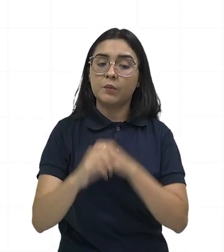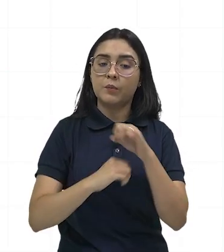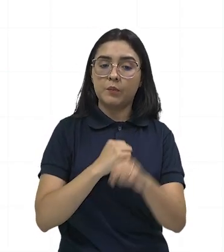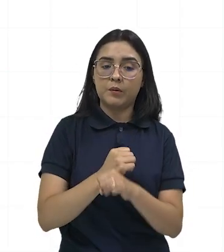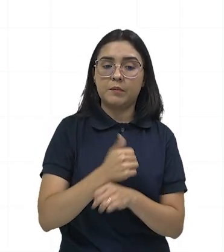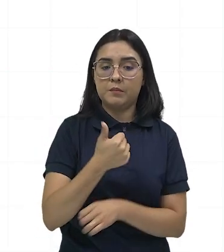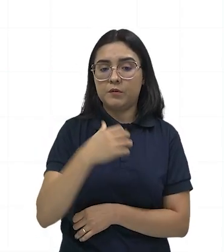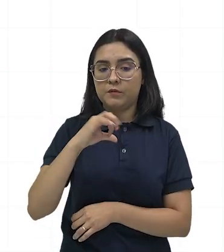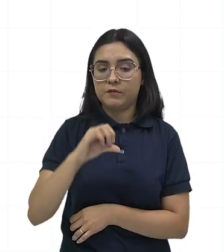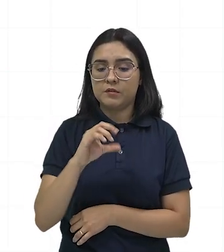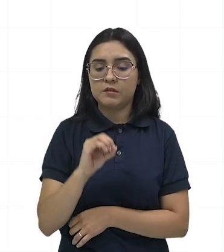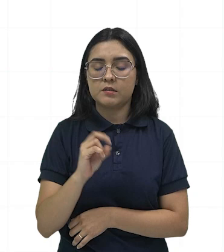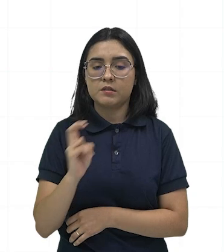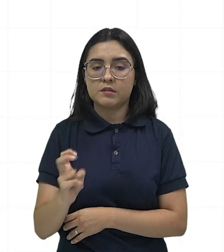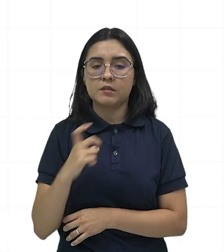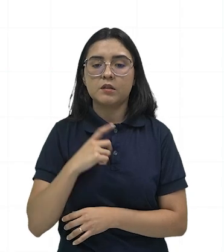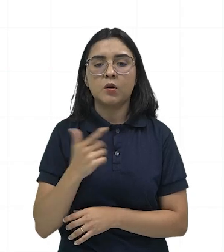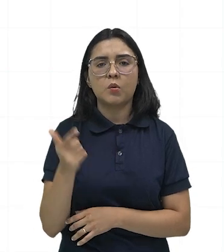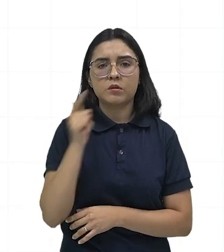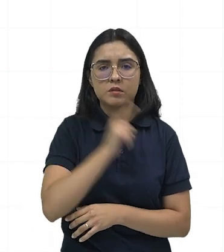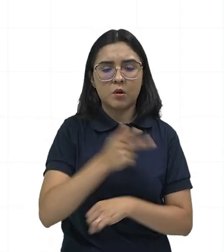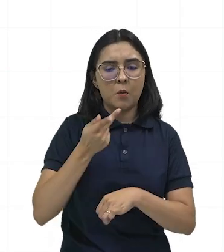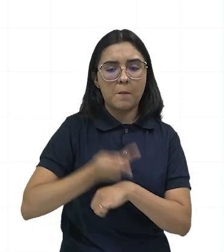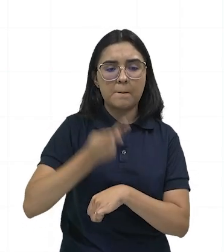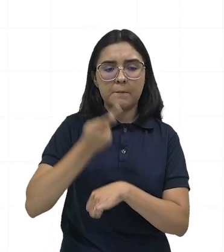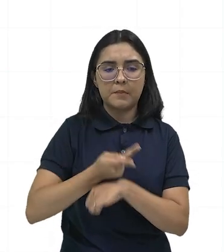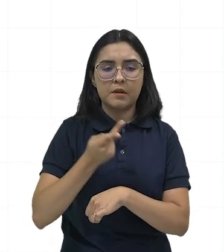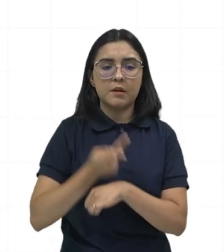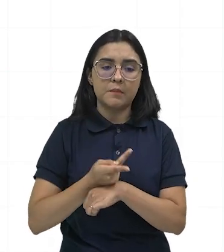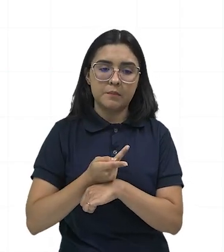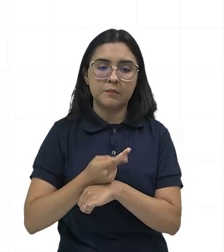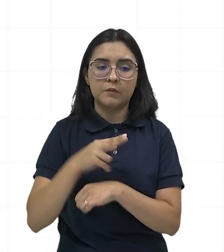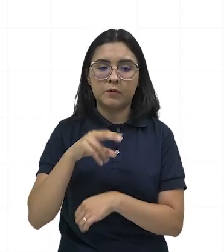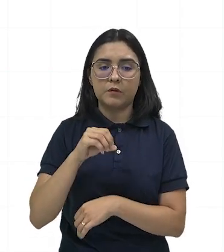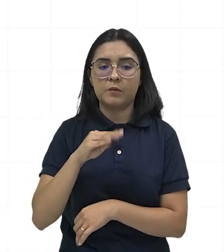1905, e lhe rendeu o Prêmio Nobel de Física em